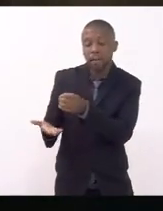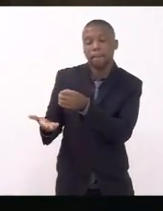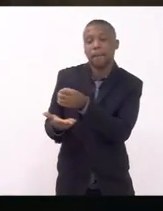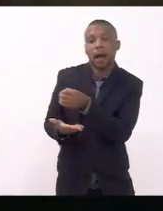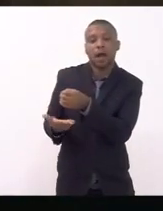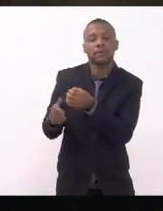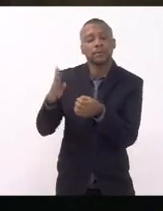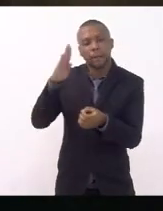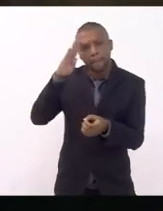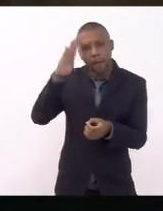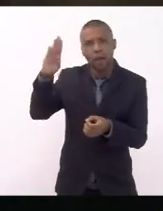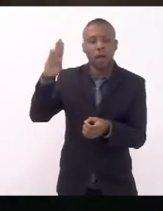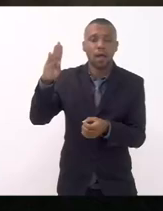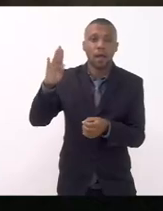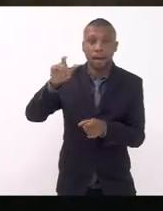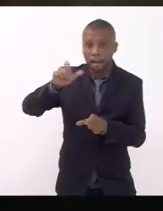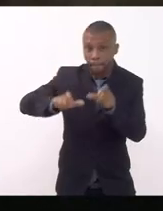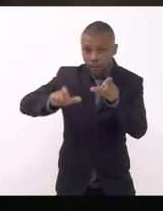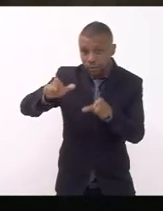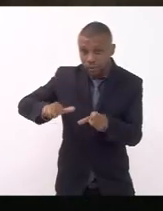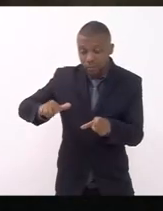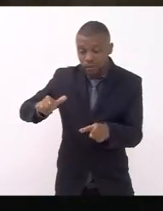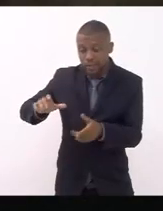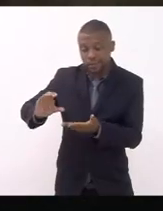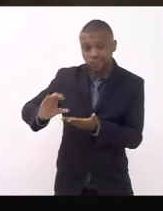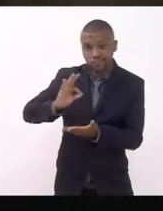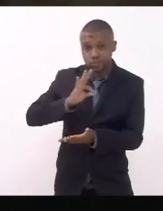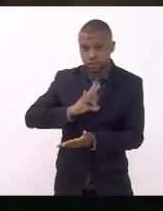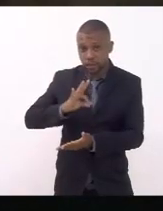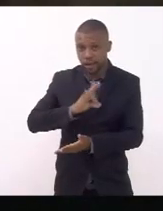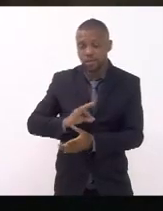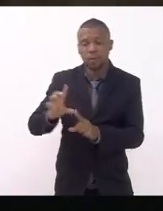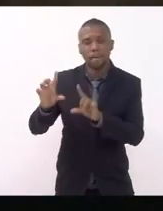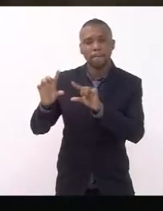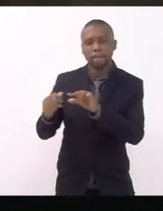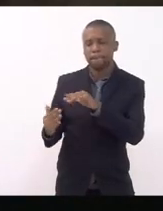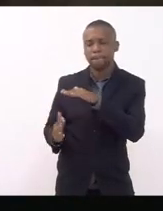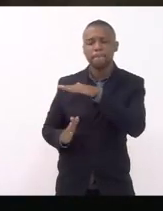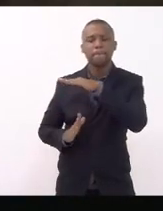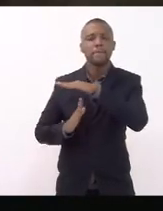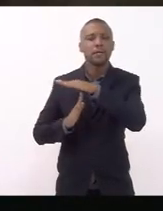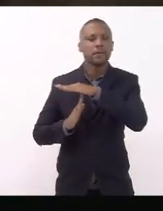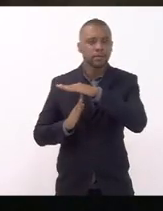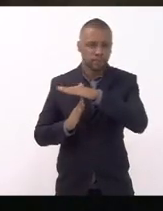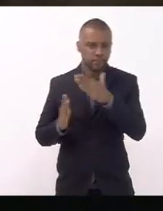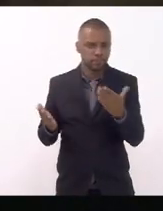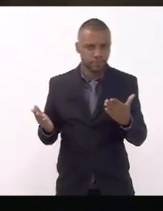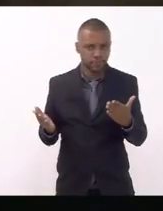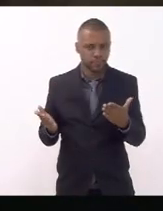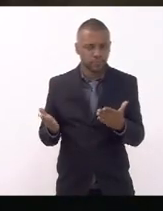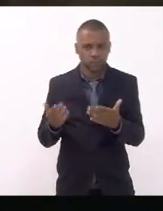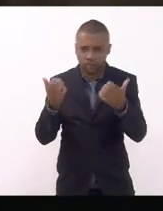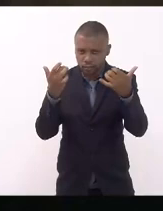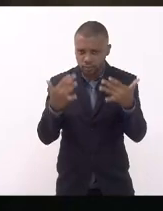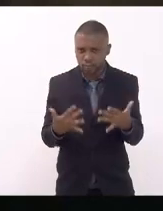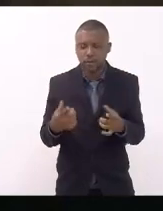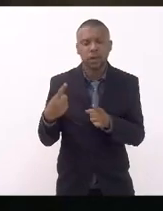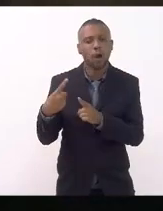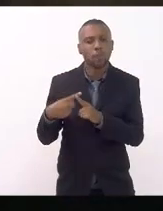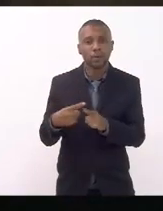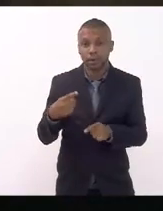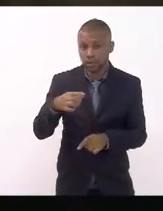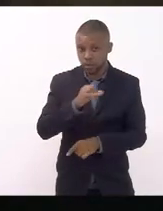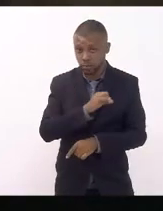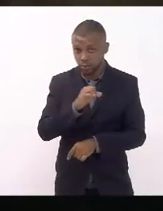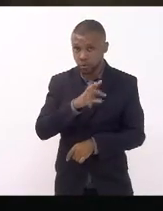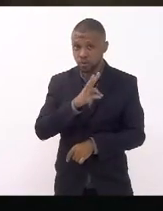de pessoas que ganham o mínimo. E vou lhe dizer por quê. Aqui no estado do Rio de Janeiro, o